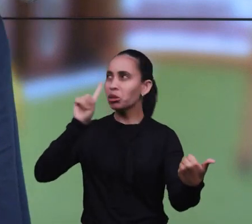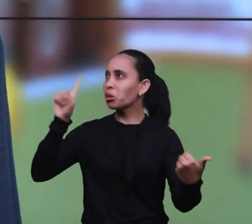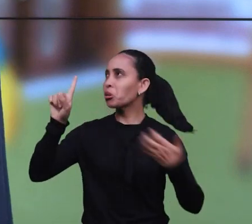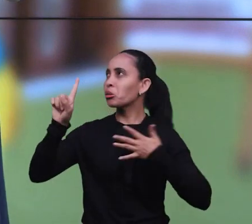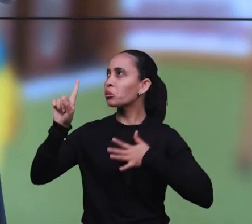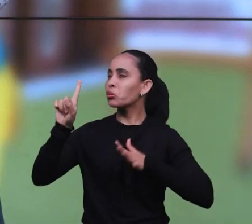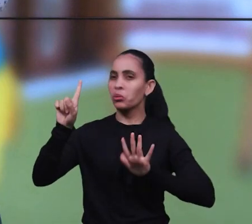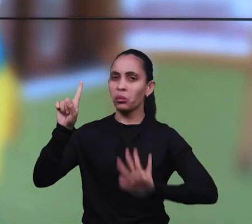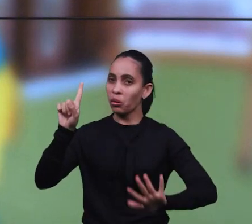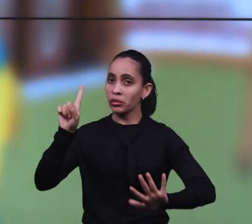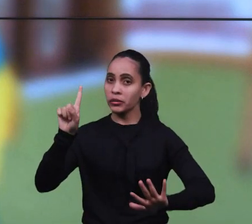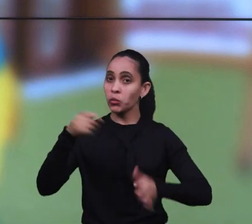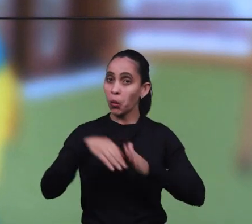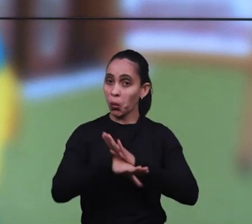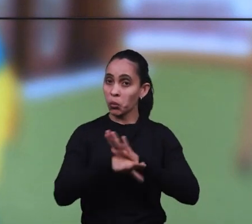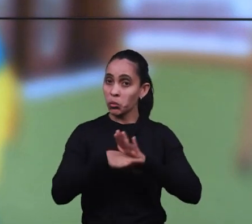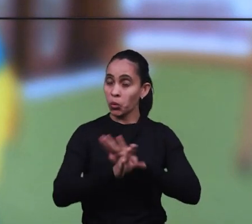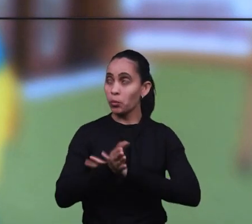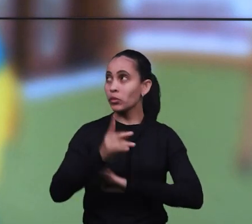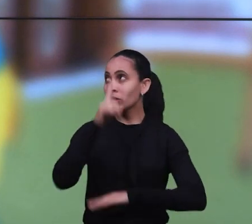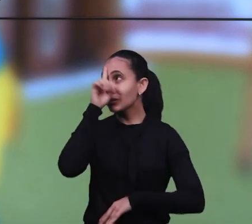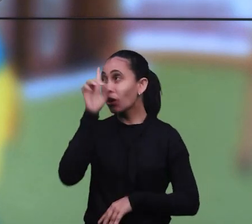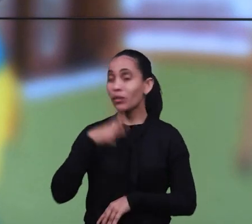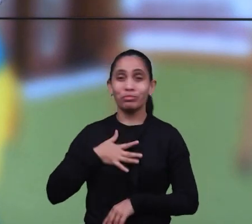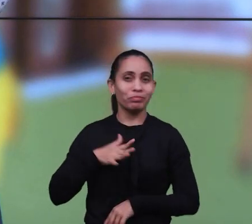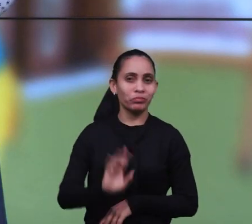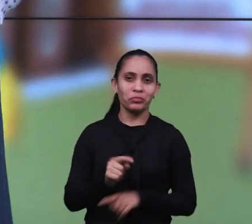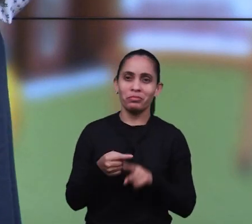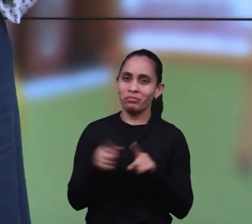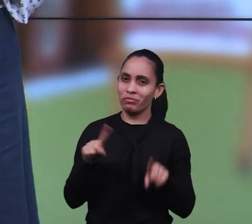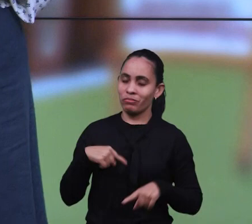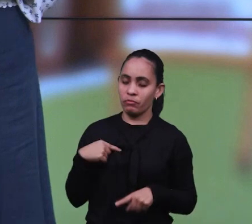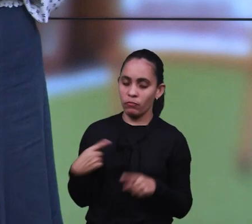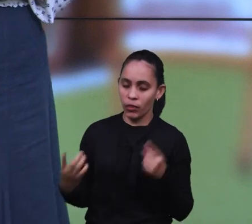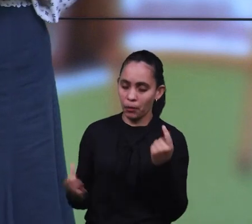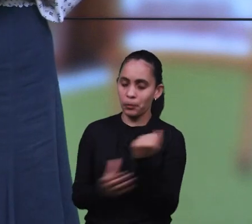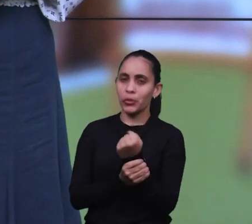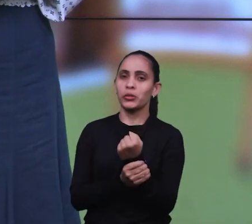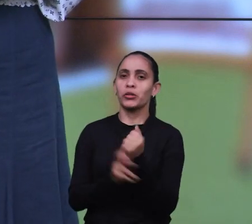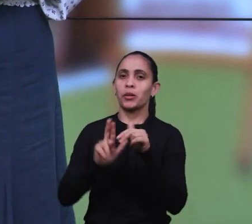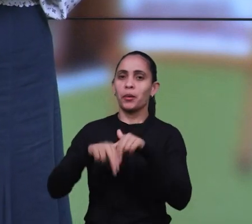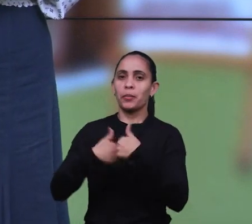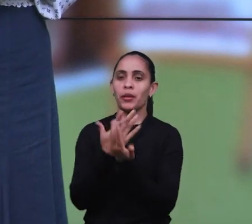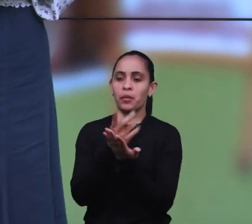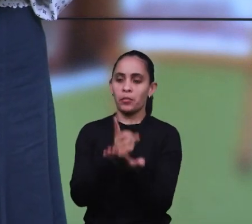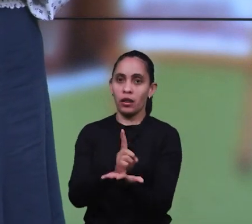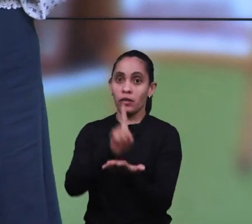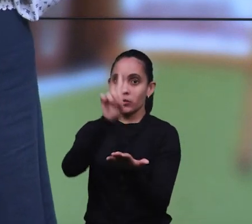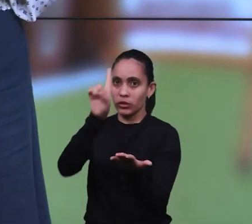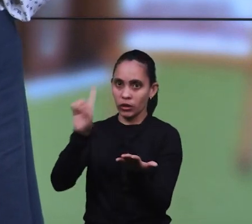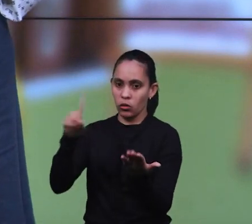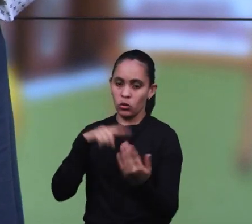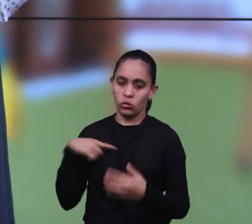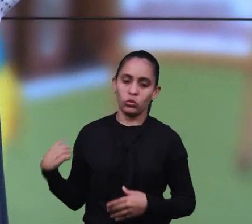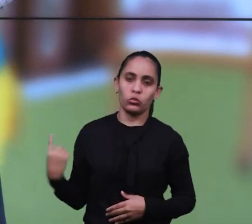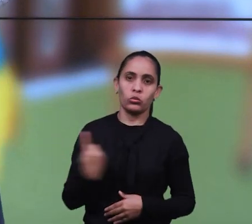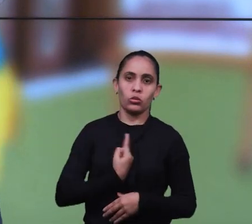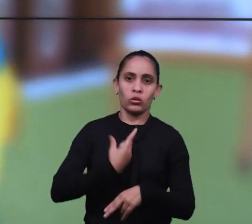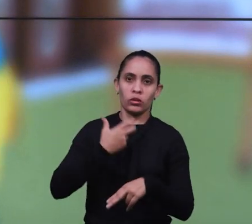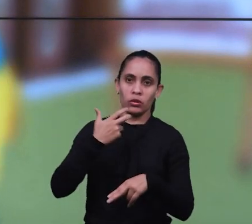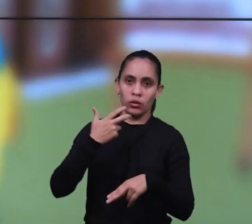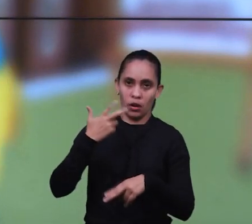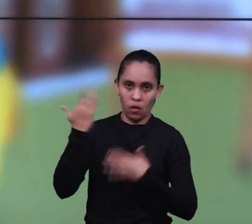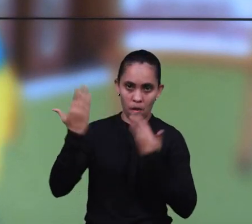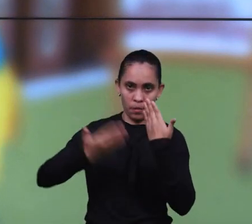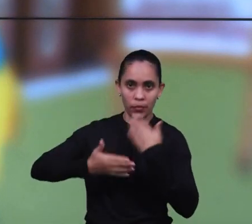que vivem tão distantes do Senhor, com tantos hábitos que não agradam ao Senhor. Mas nós estamos protegidos pela palavra do